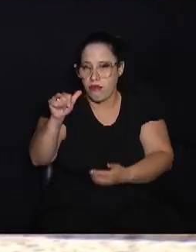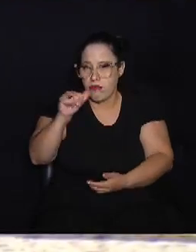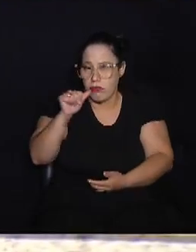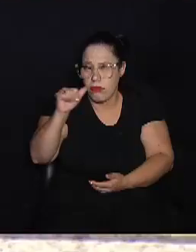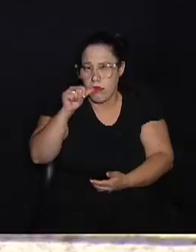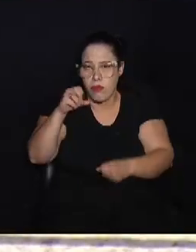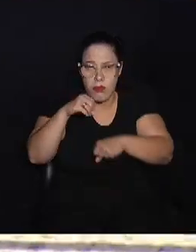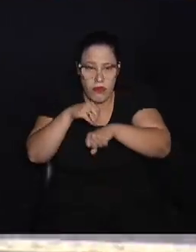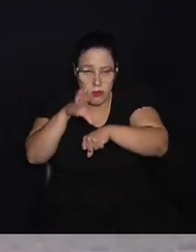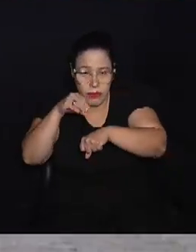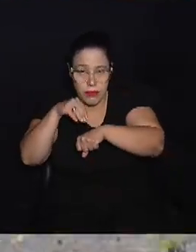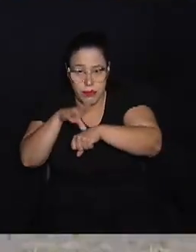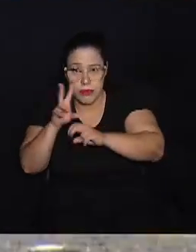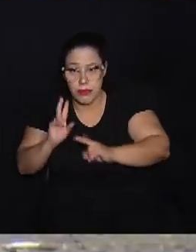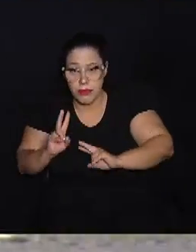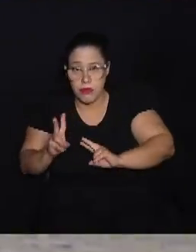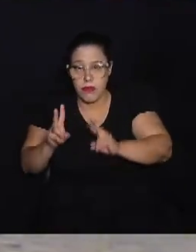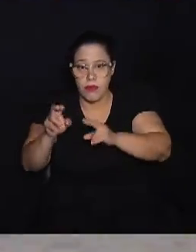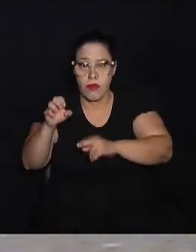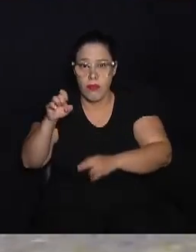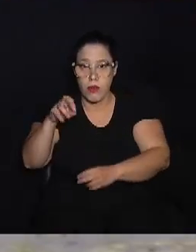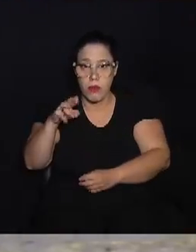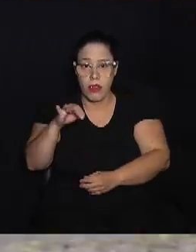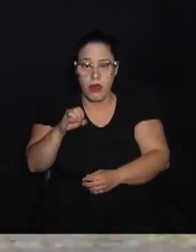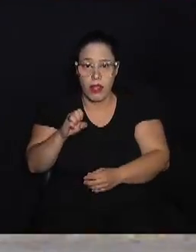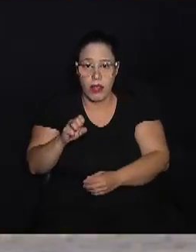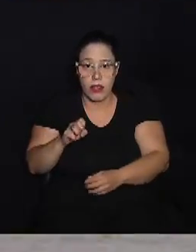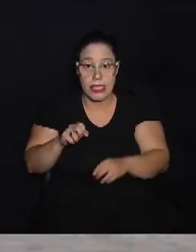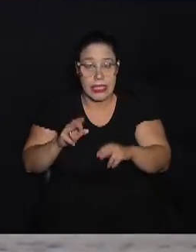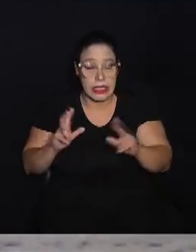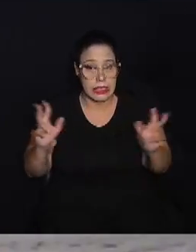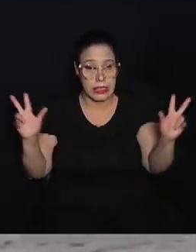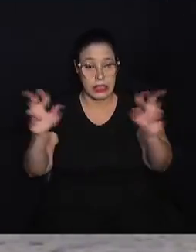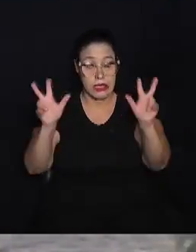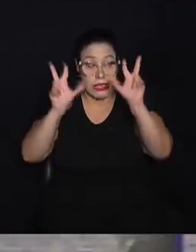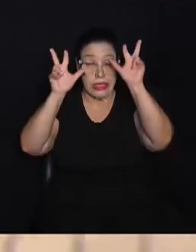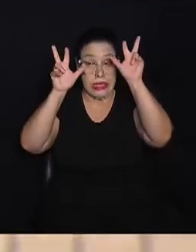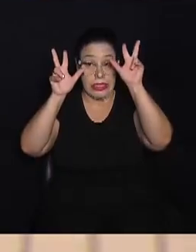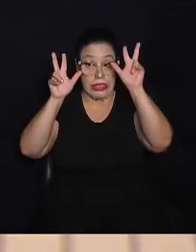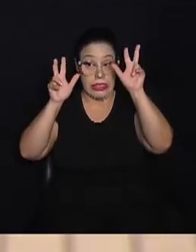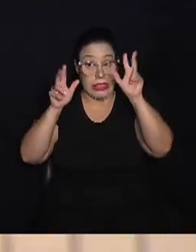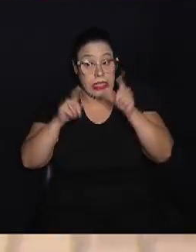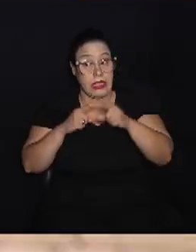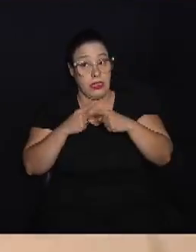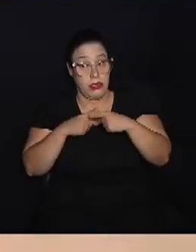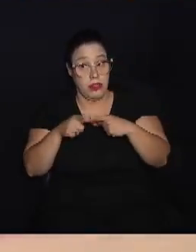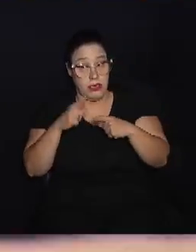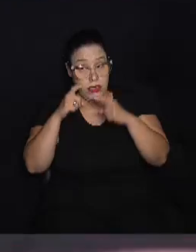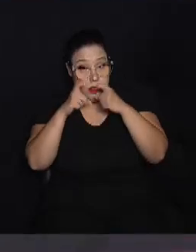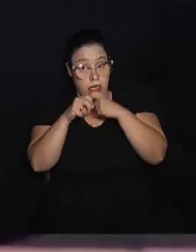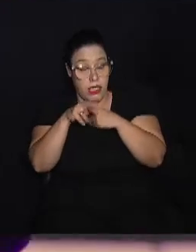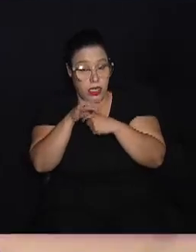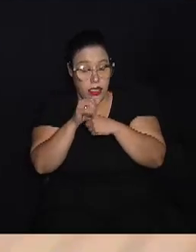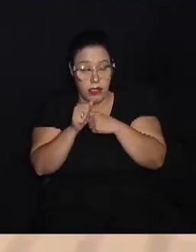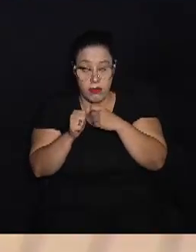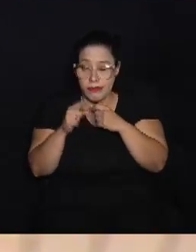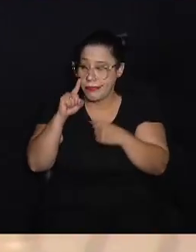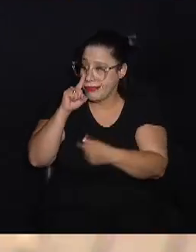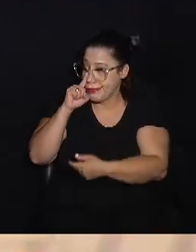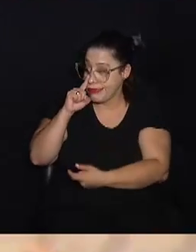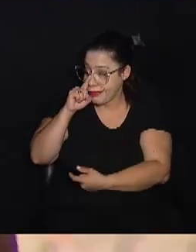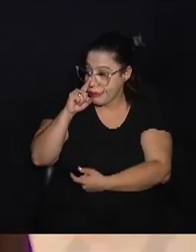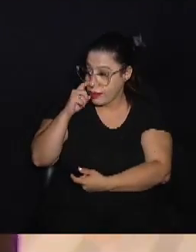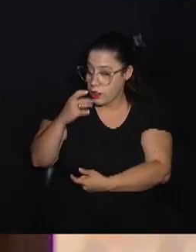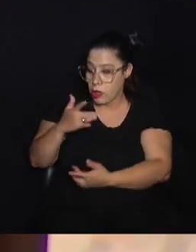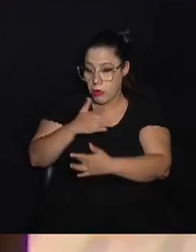de sempre, né? Porque a umidade pode entrar num estado aí considerado complicado, né, Ana? Sim, é um risco muito grande